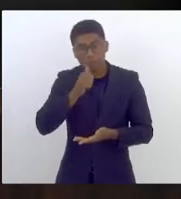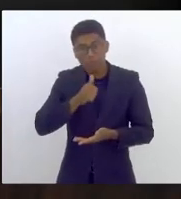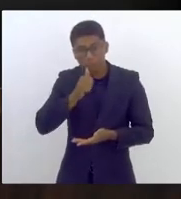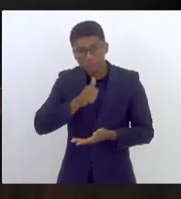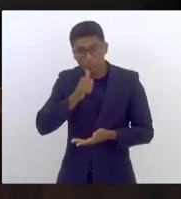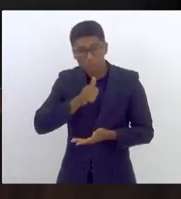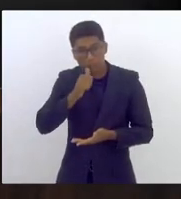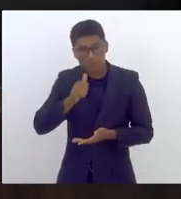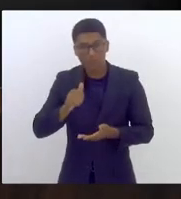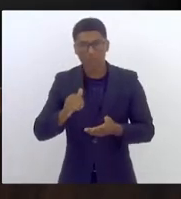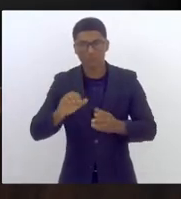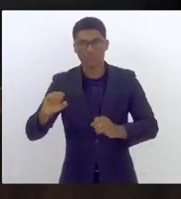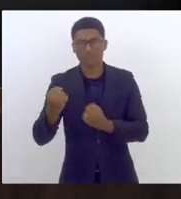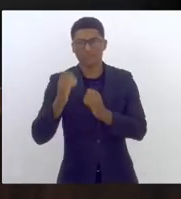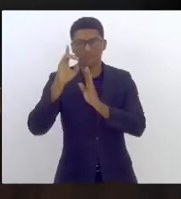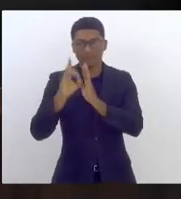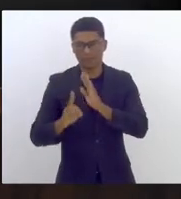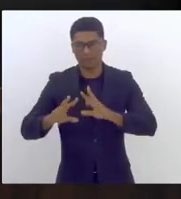Souza